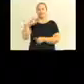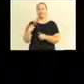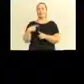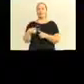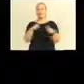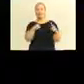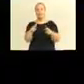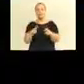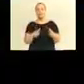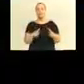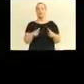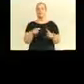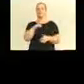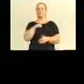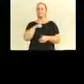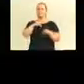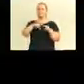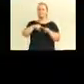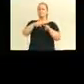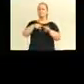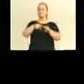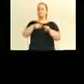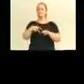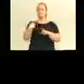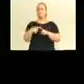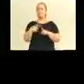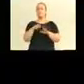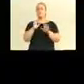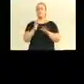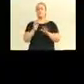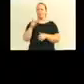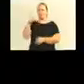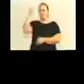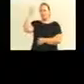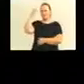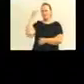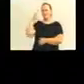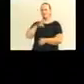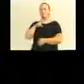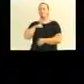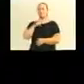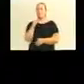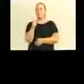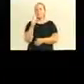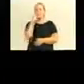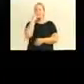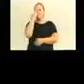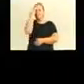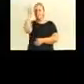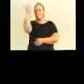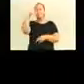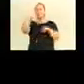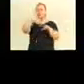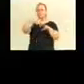a importância do vizinho seu, que foi referência nacional e já fez esse reconhecimento a eles, mas também fica aqui uma ação positiva, simples,